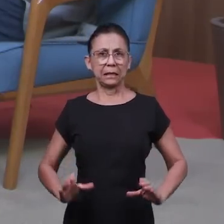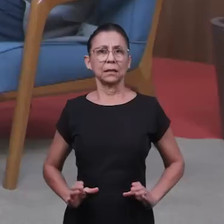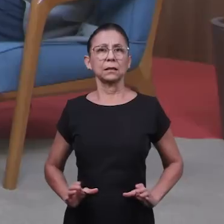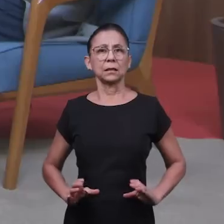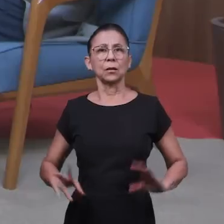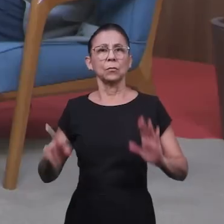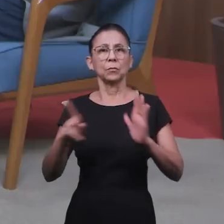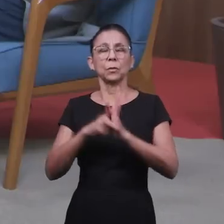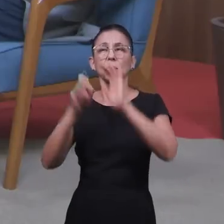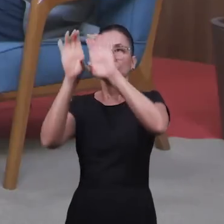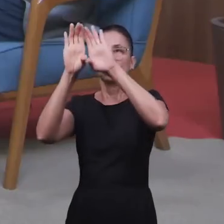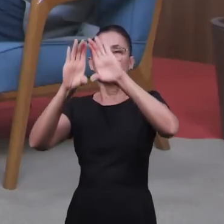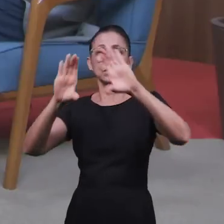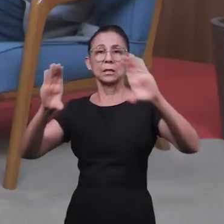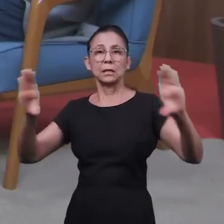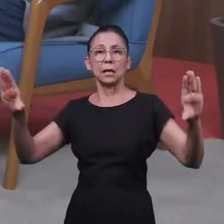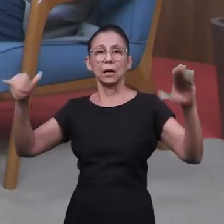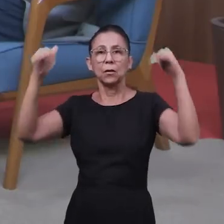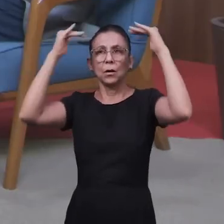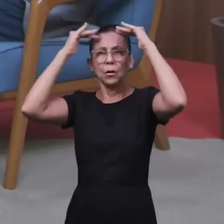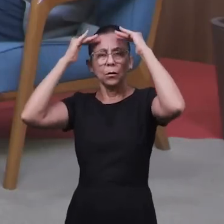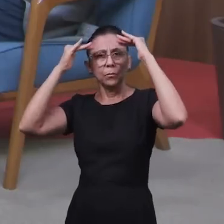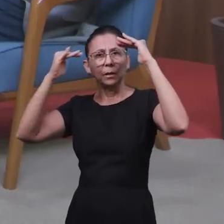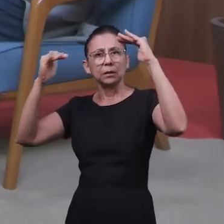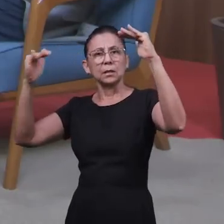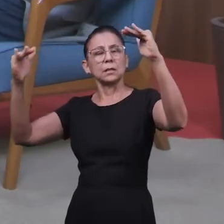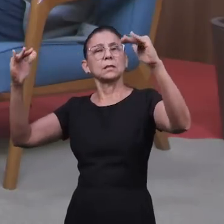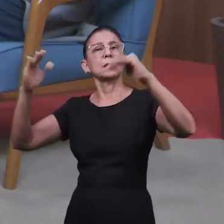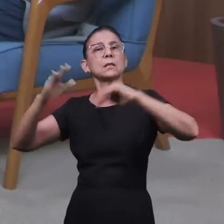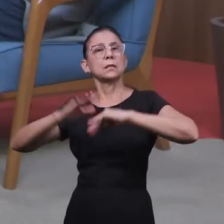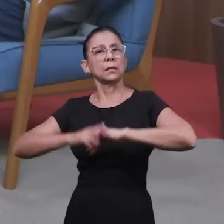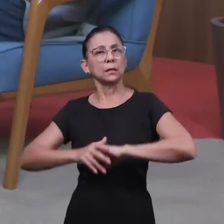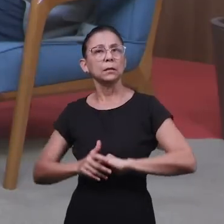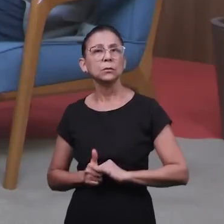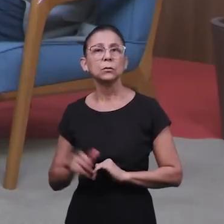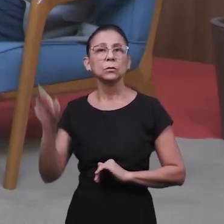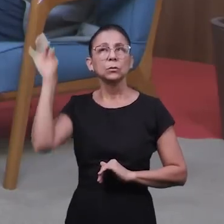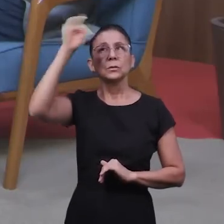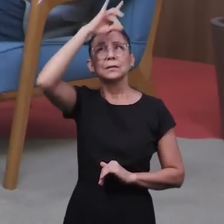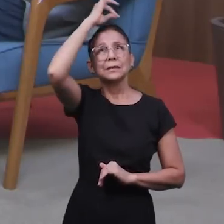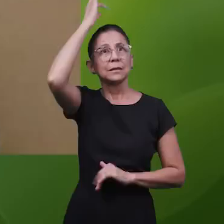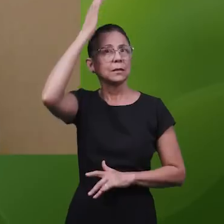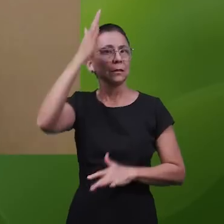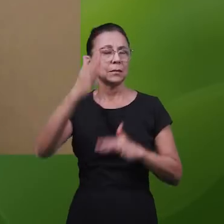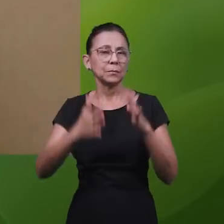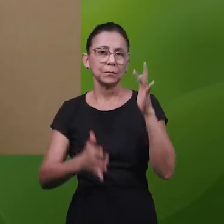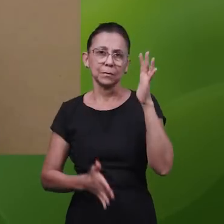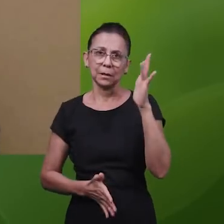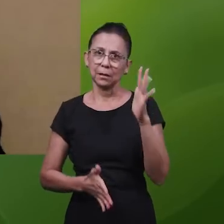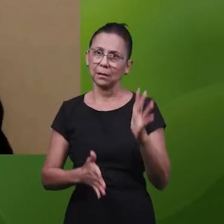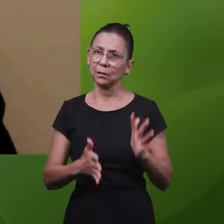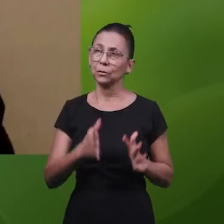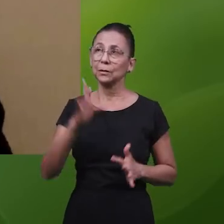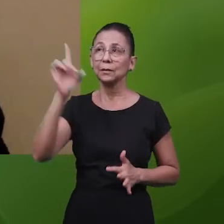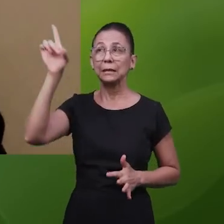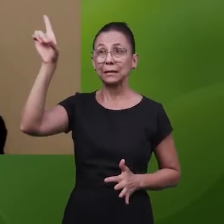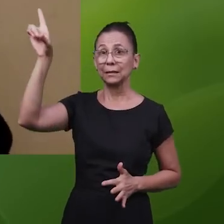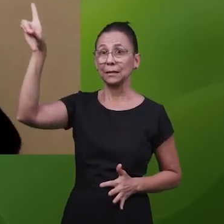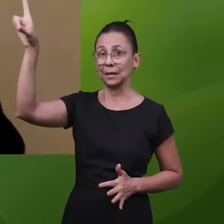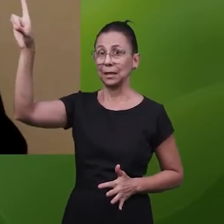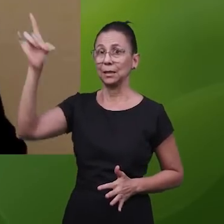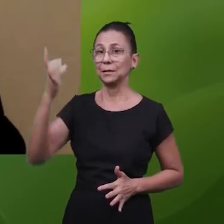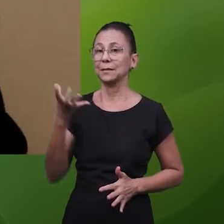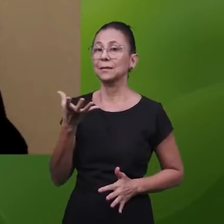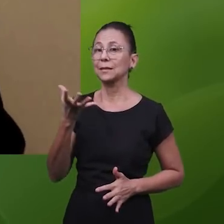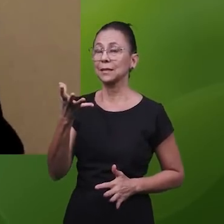a obediência, com a dispensação do seu Espírito. Ou seja, Deus, Daniel, quer